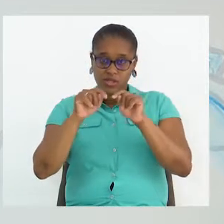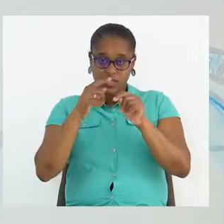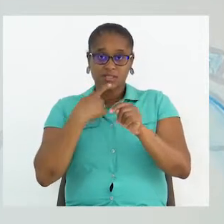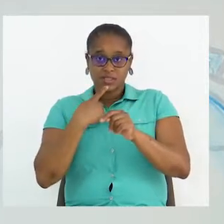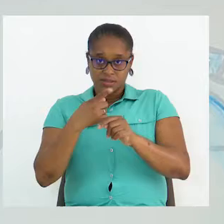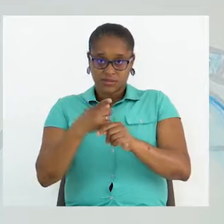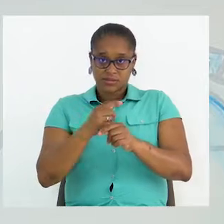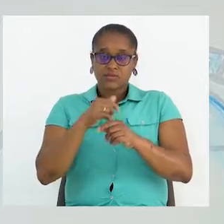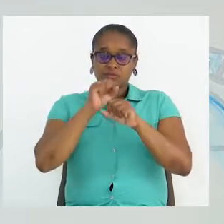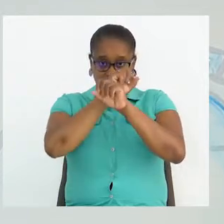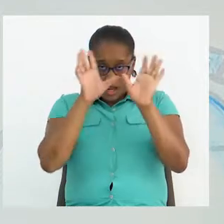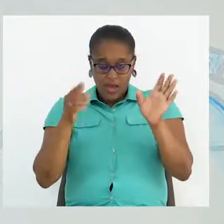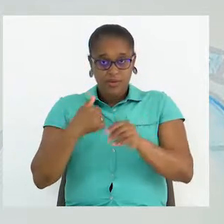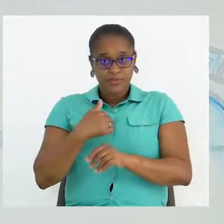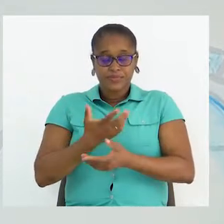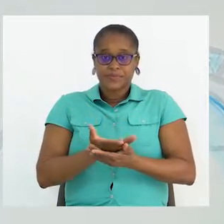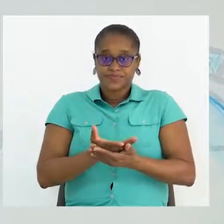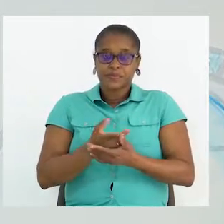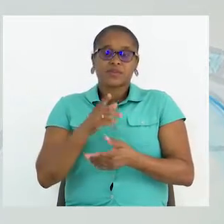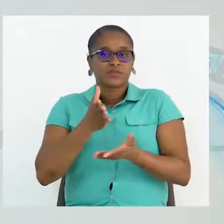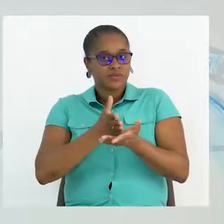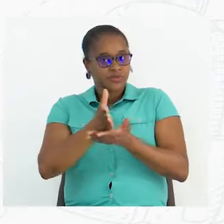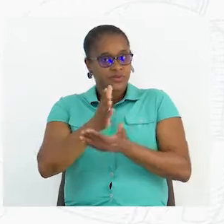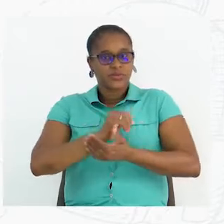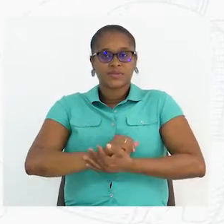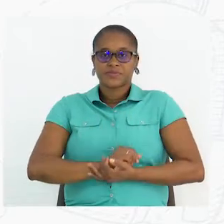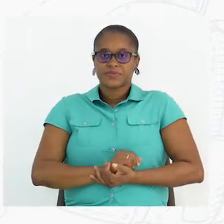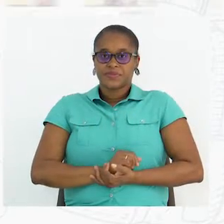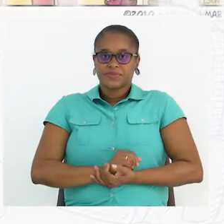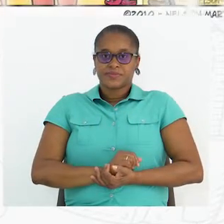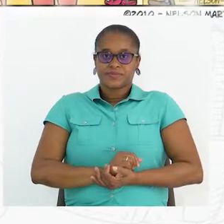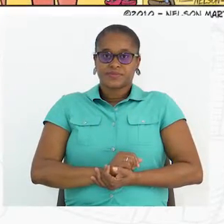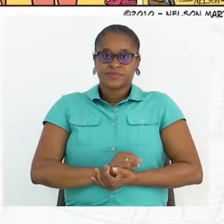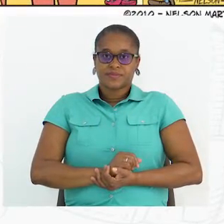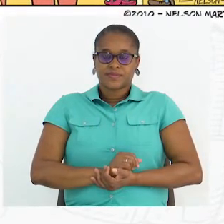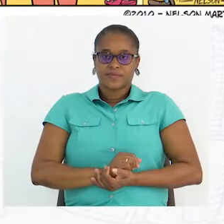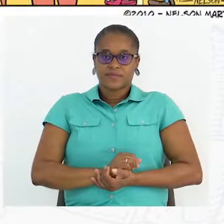Percebido? Fui clara? Então vamos continuar.